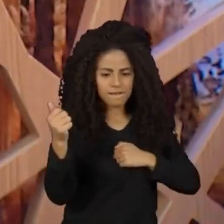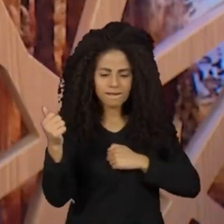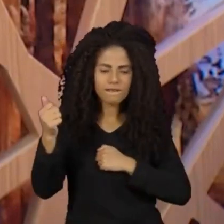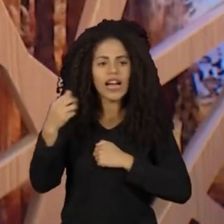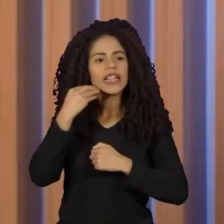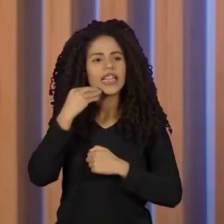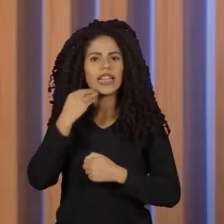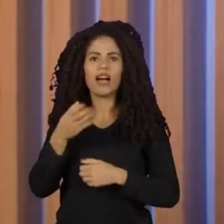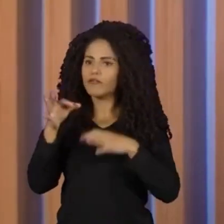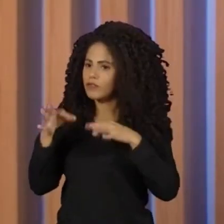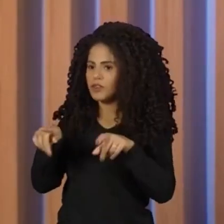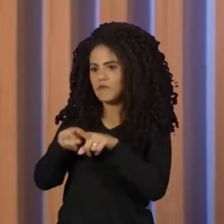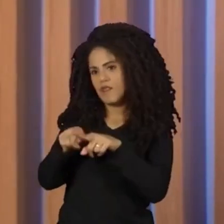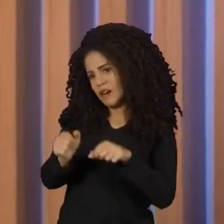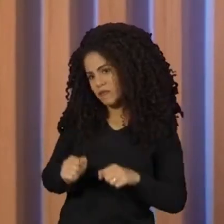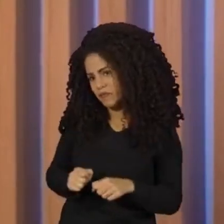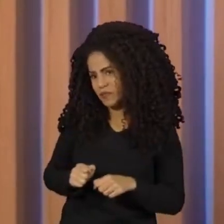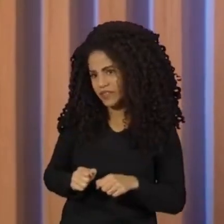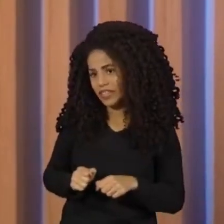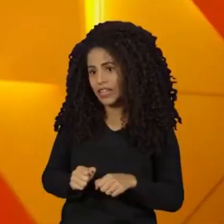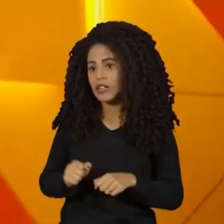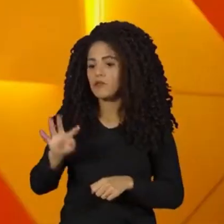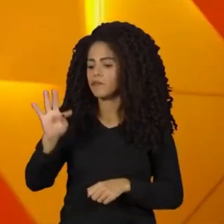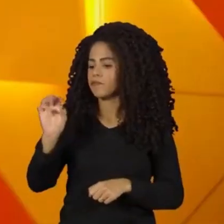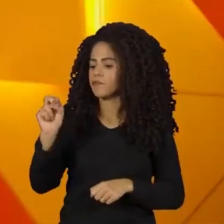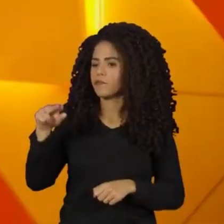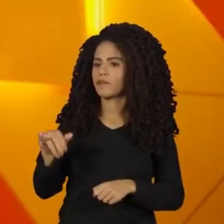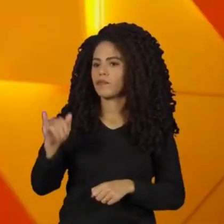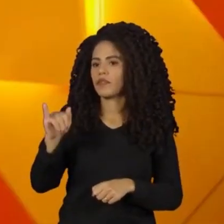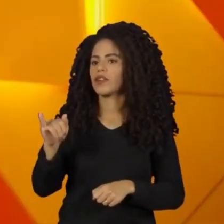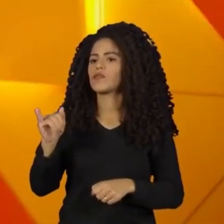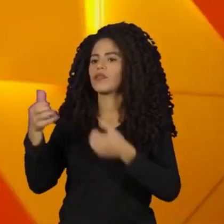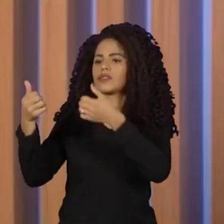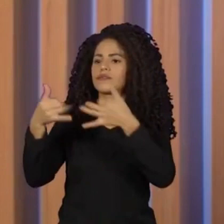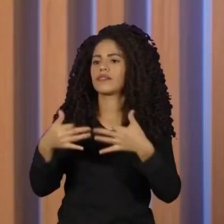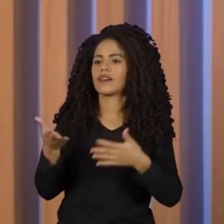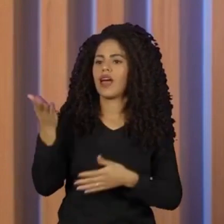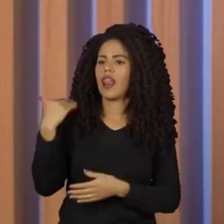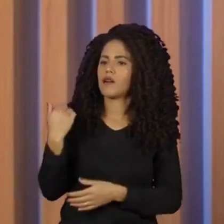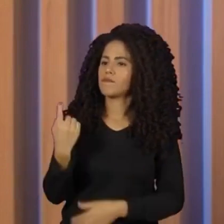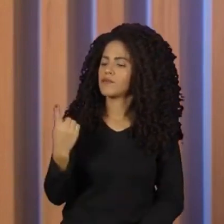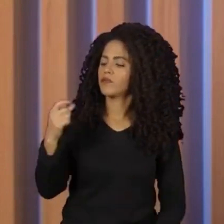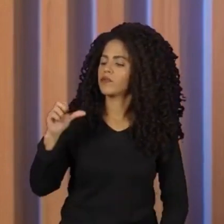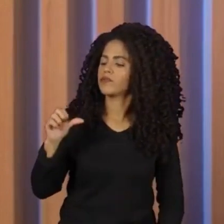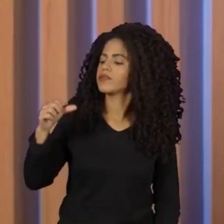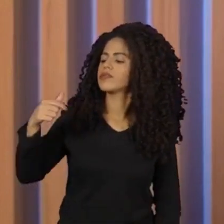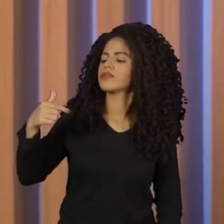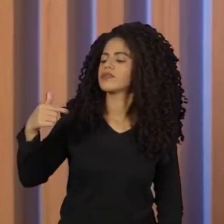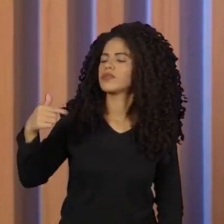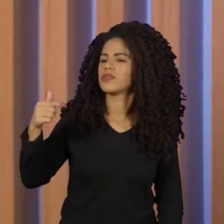interessante o o o Tony hits conta uma história que no final dos anos 60